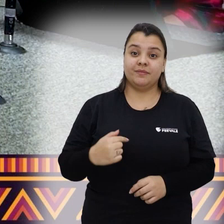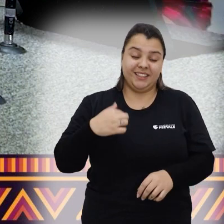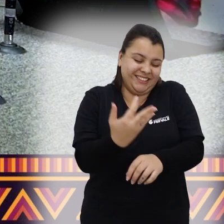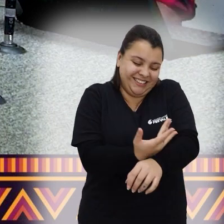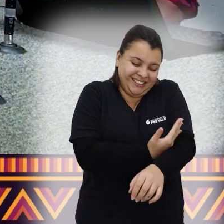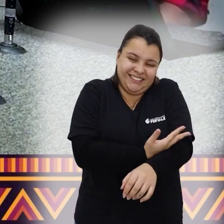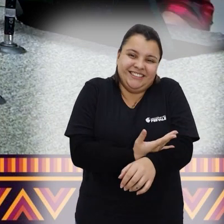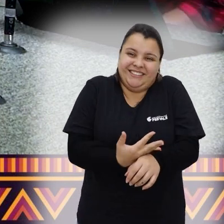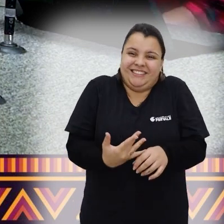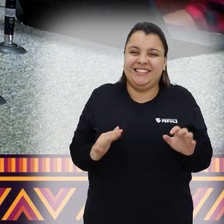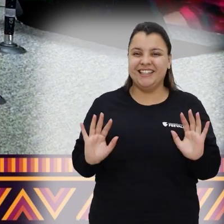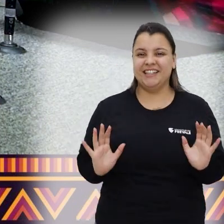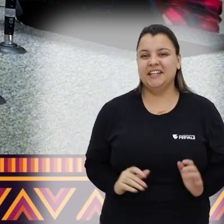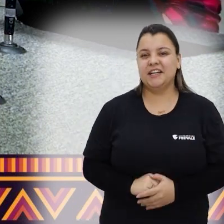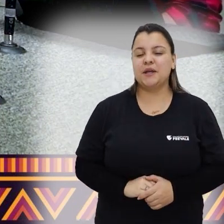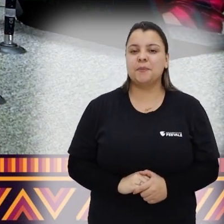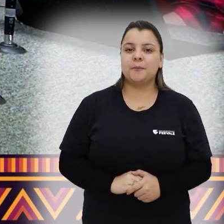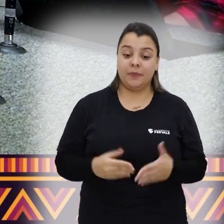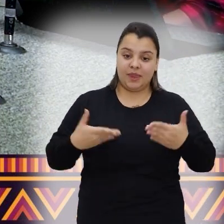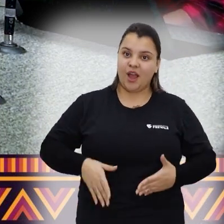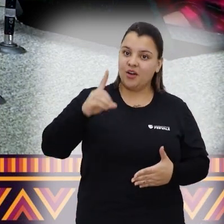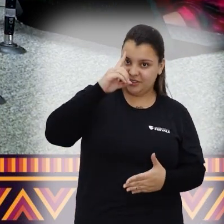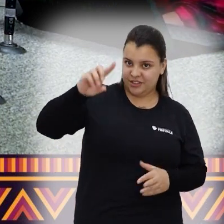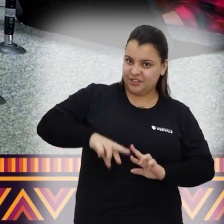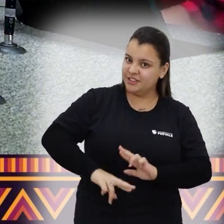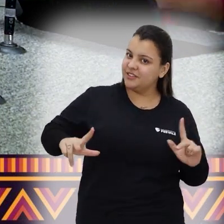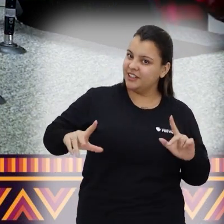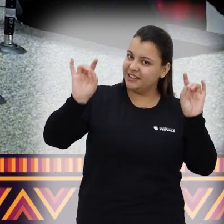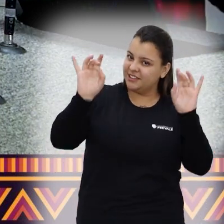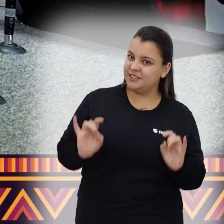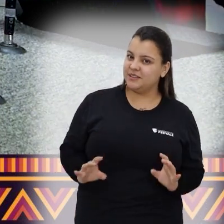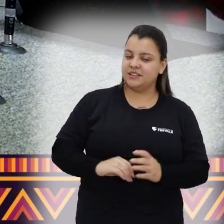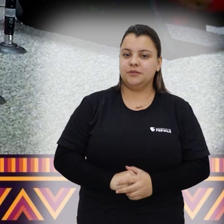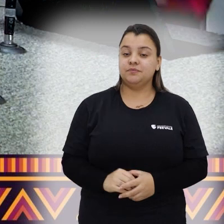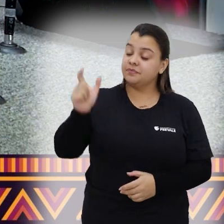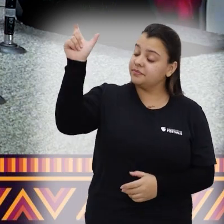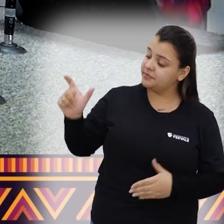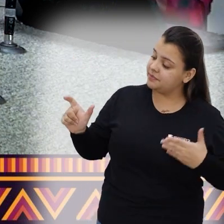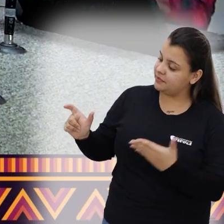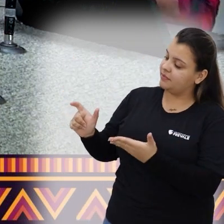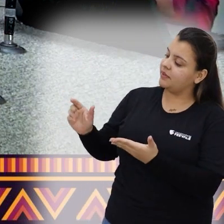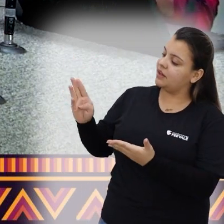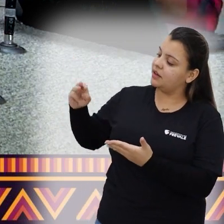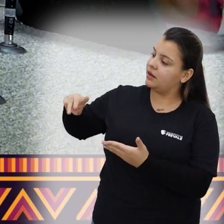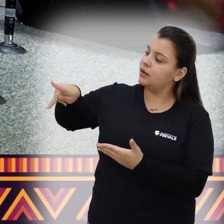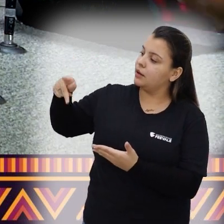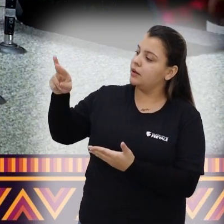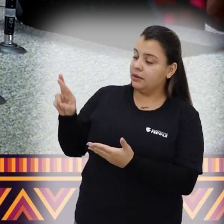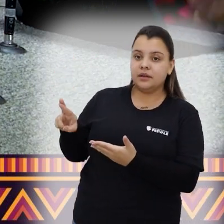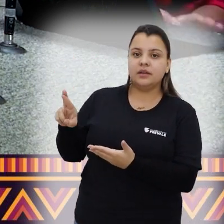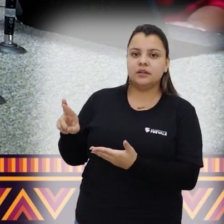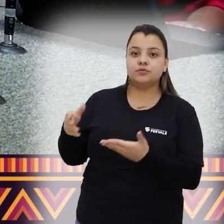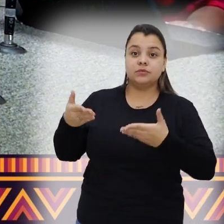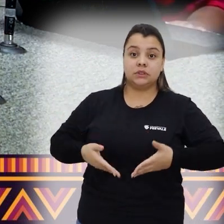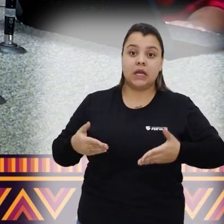toda arrepiada só de pensar. Não, hoje é um dia diferente. Muito especial. Mas precisamos ouvir o Benhur. Benhur, olha só. Aqui o